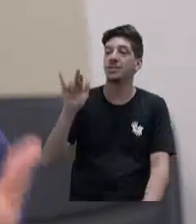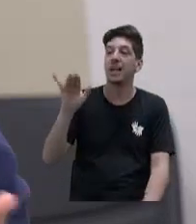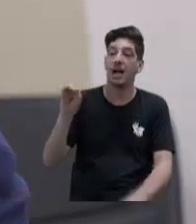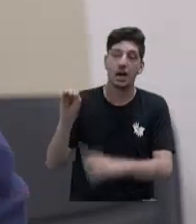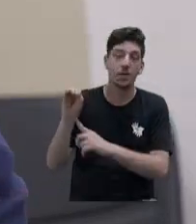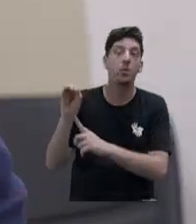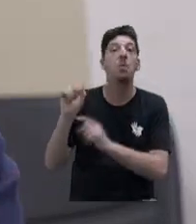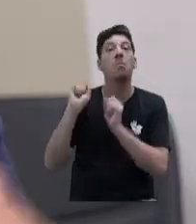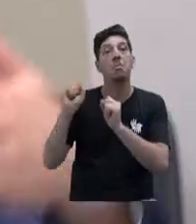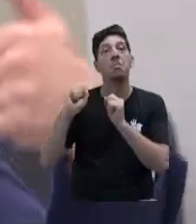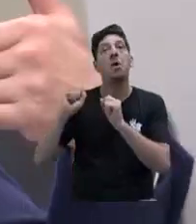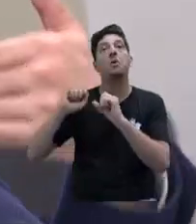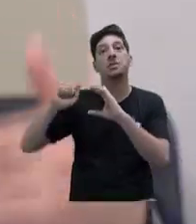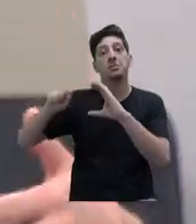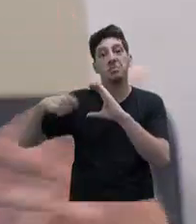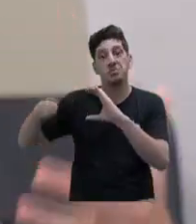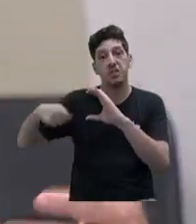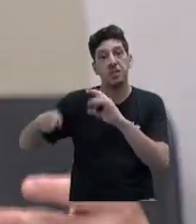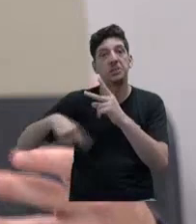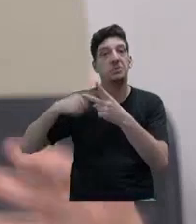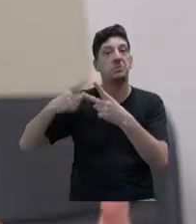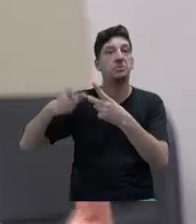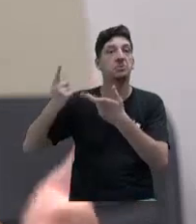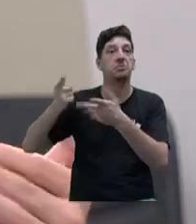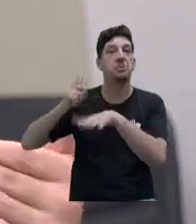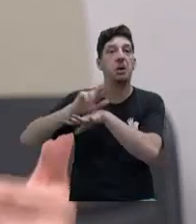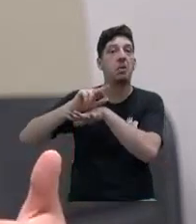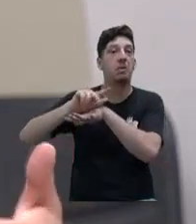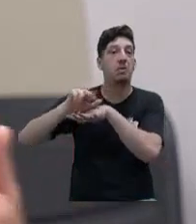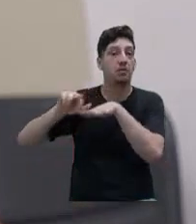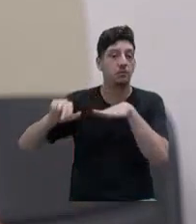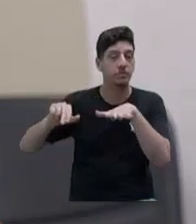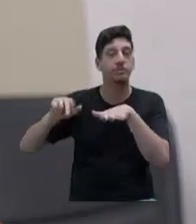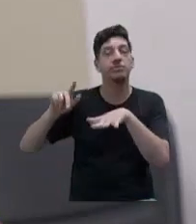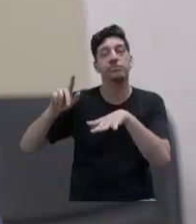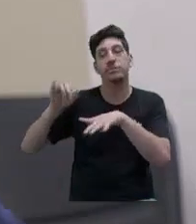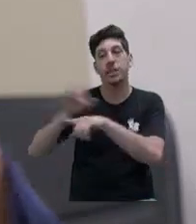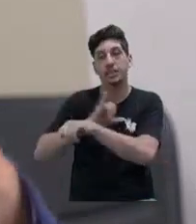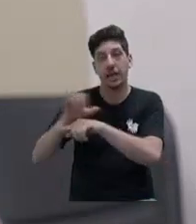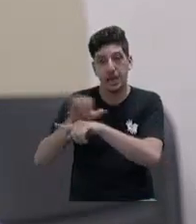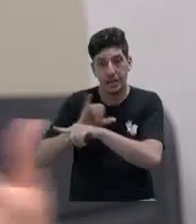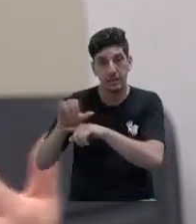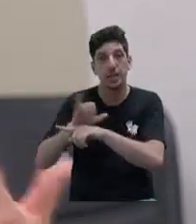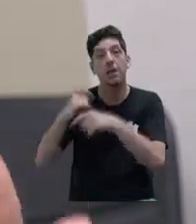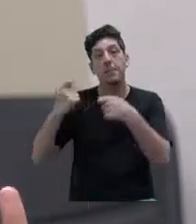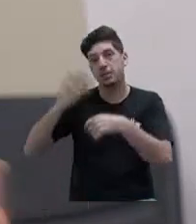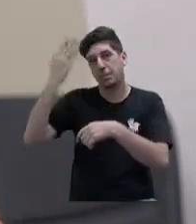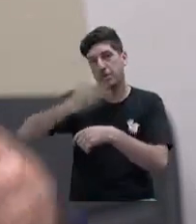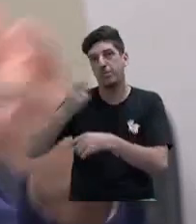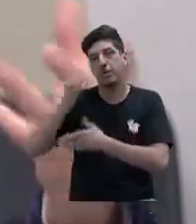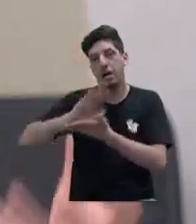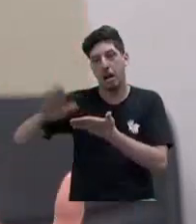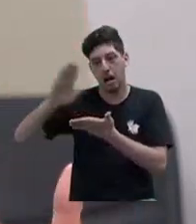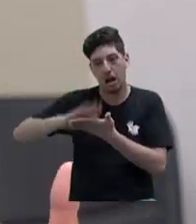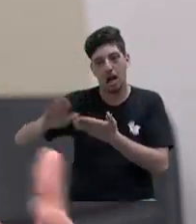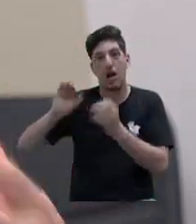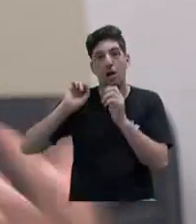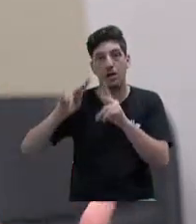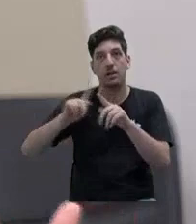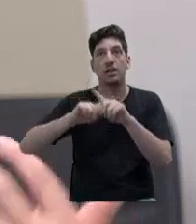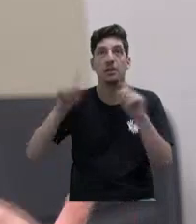Pode ser por vídeo, pode ser por outros mecanismos. Obviamente que você tem que provar os gastos todos, mas